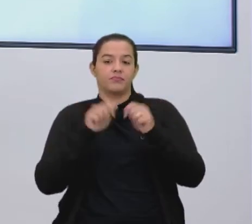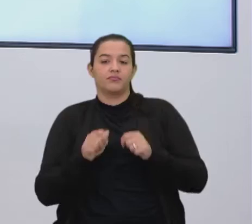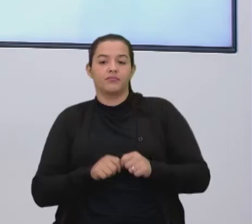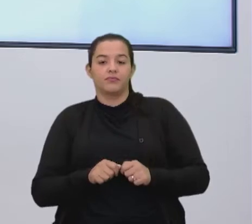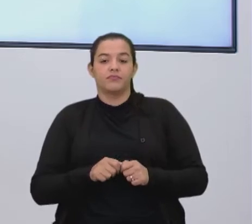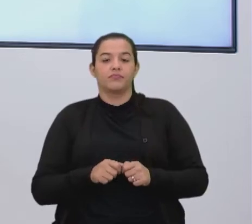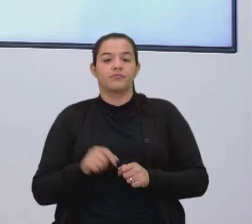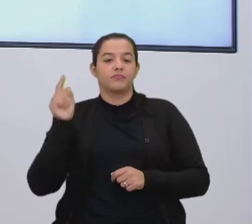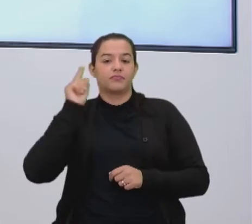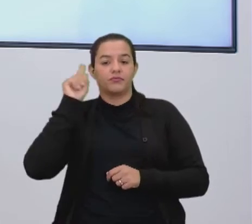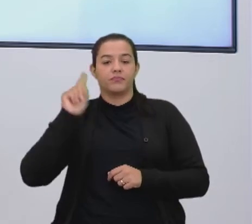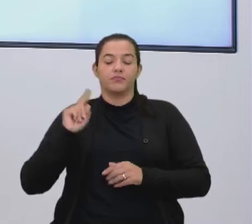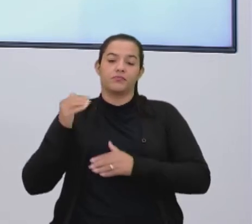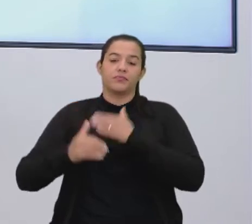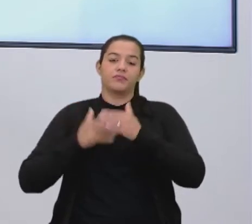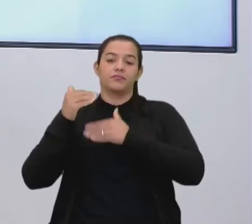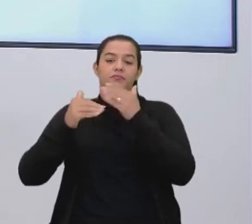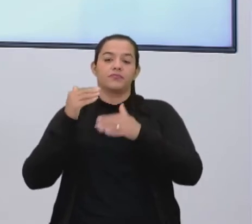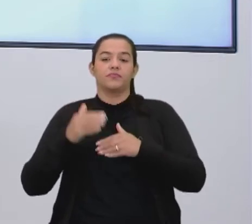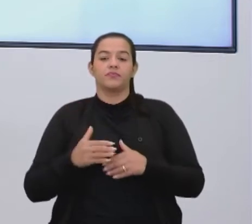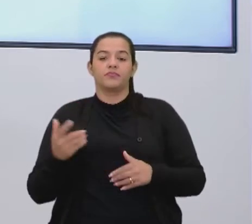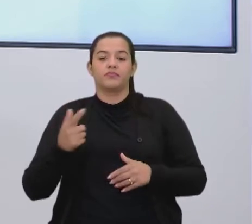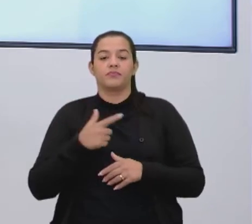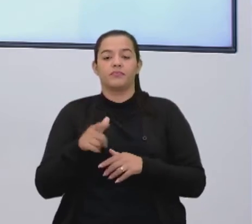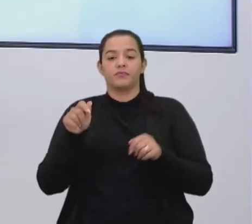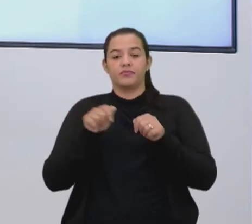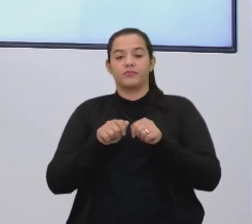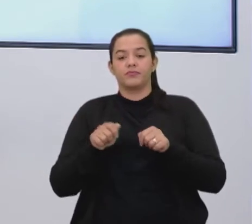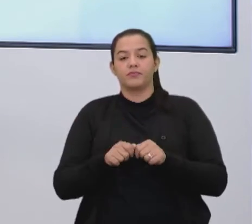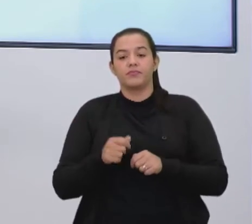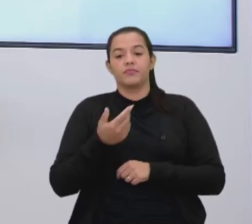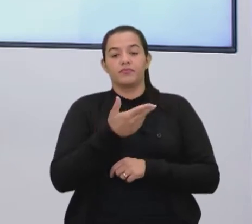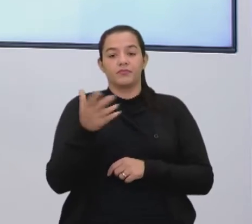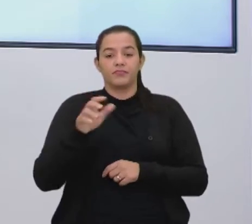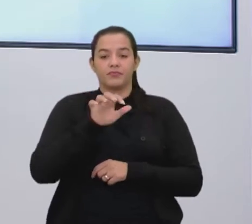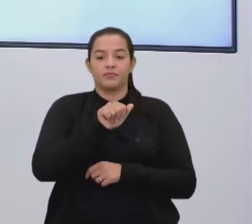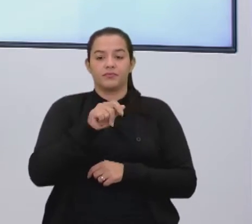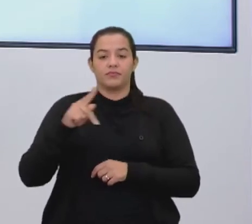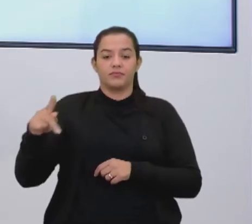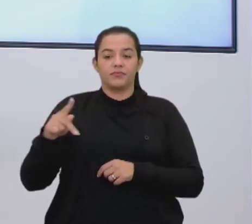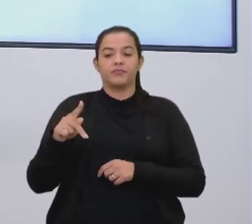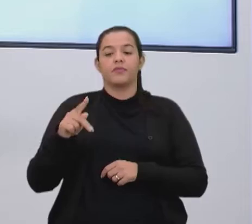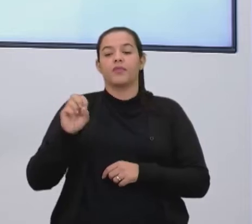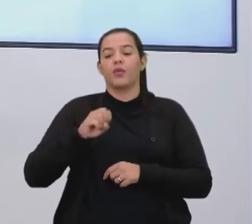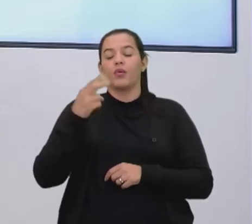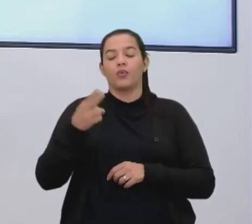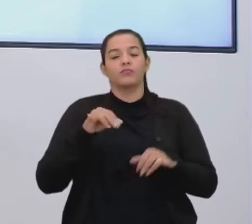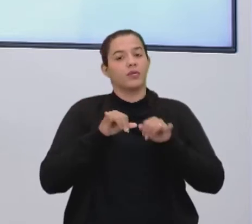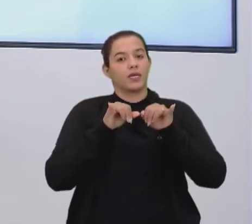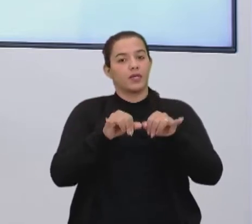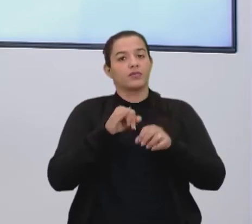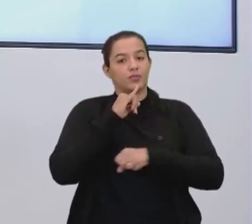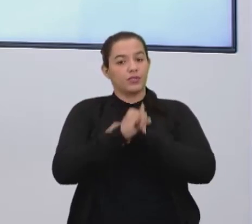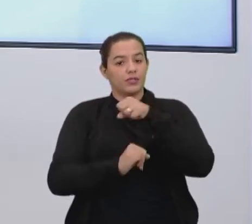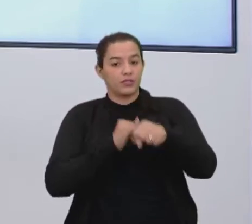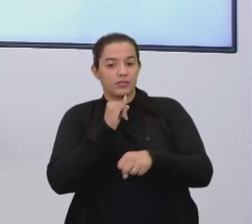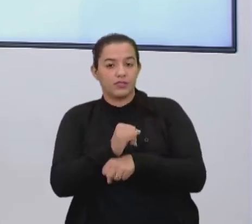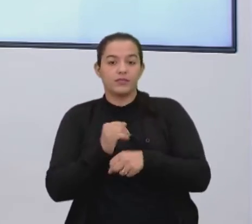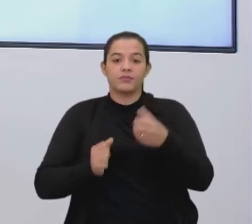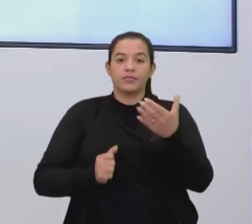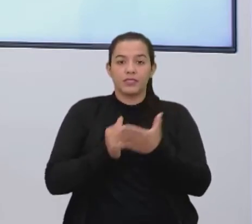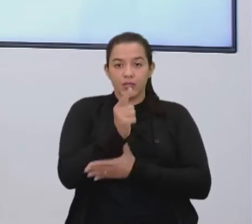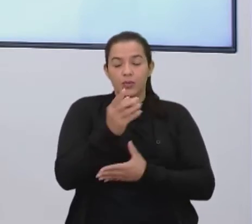não sei exatamente o processo. Mas era tipo um aplicativo, um mercado online, que você fazia compras